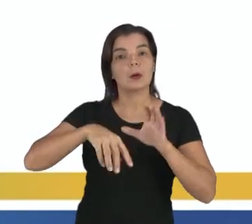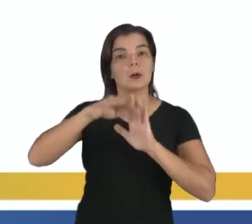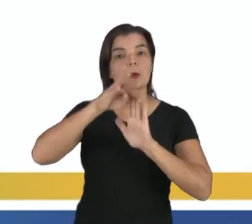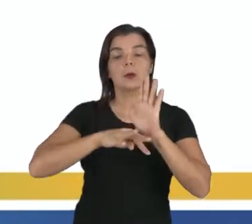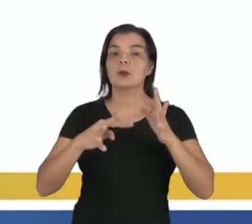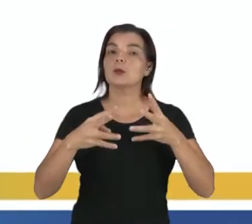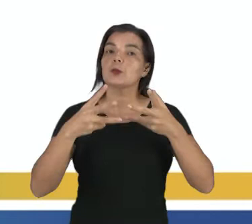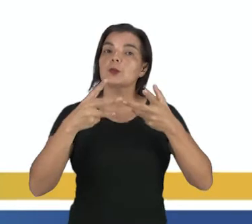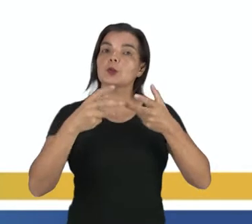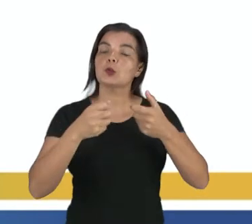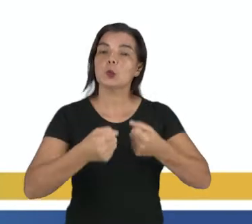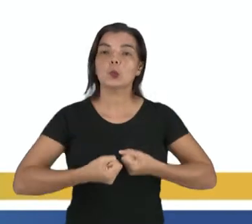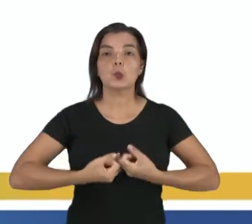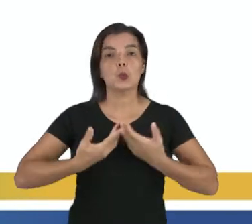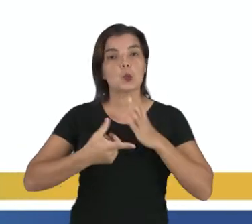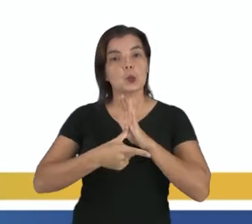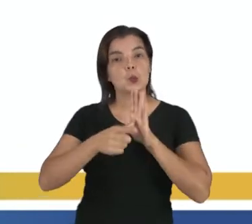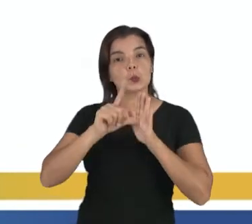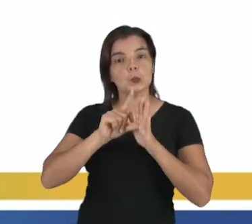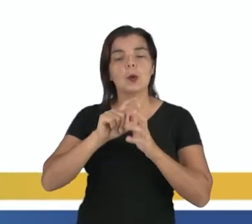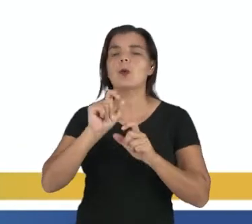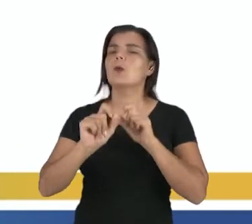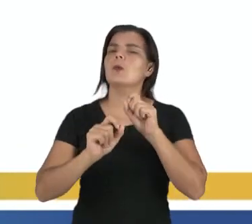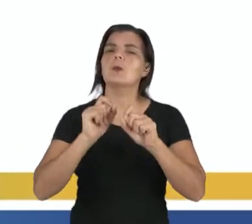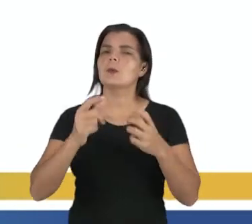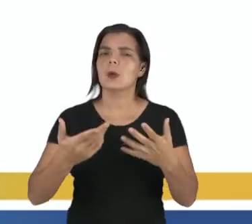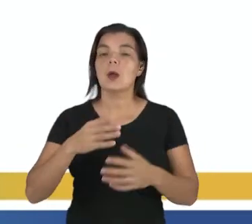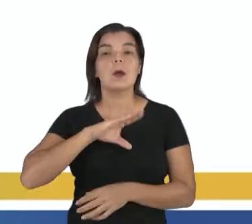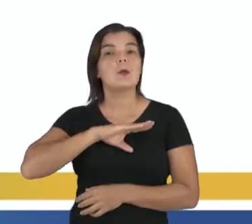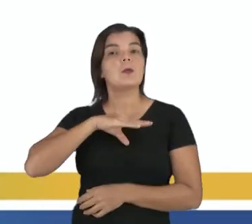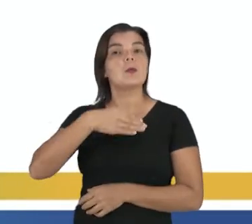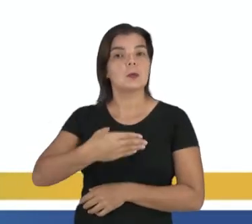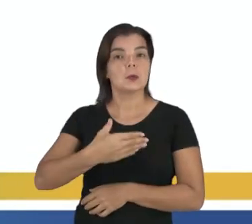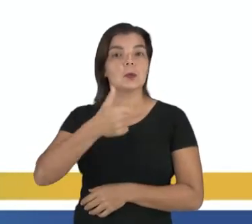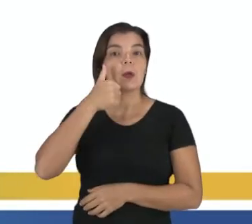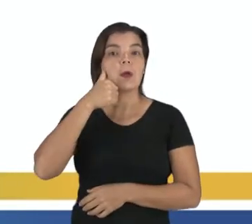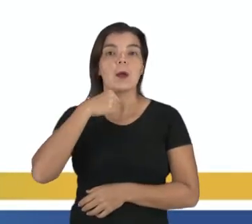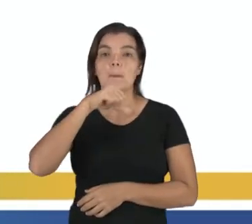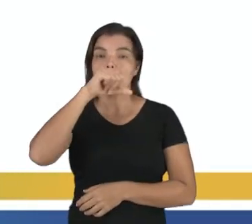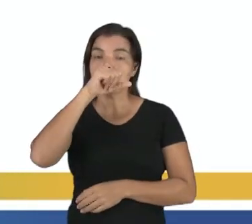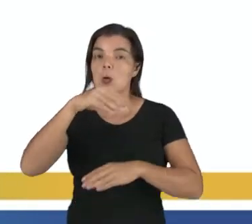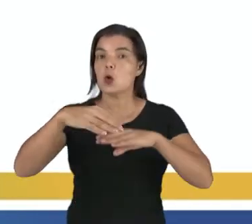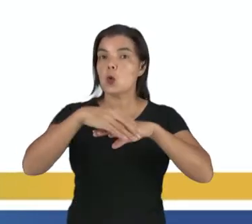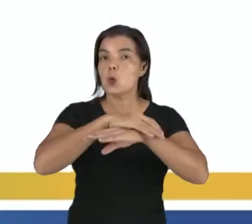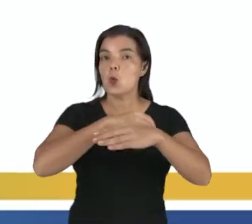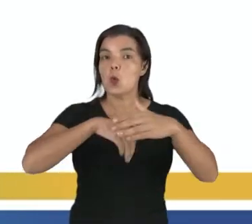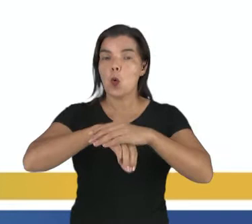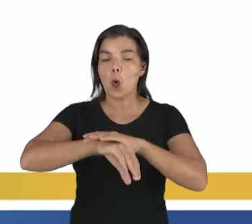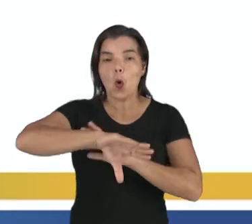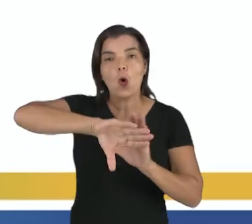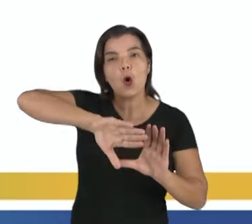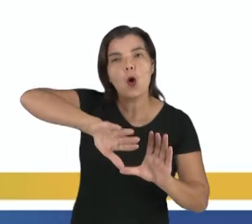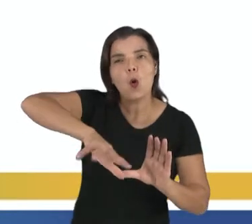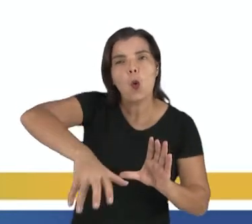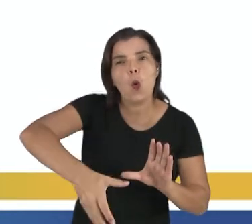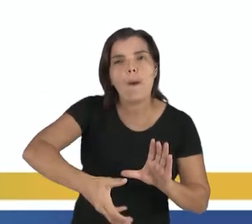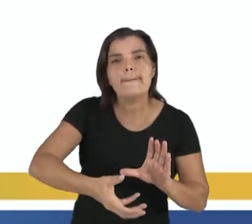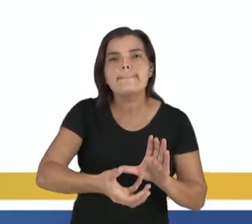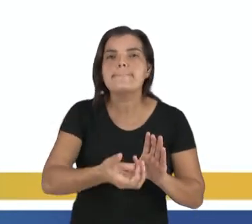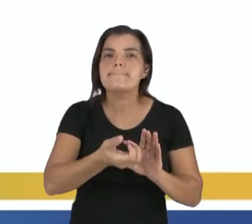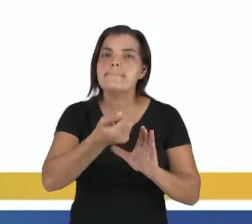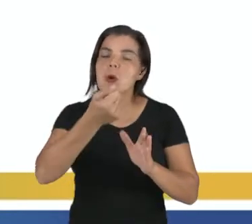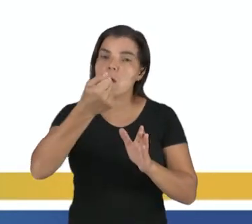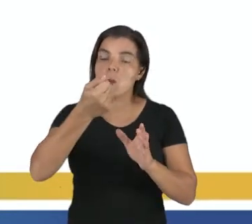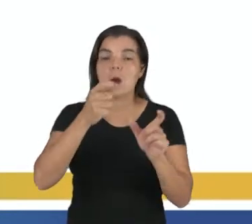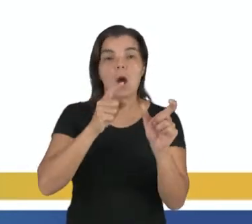texto toda uma expressão anterior. O que era coragem? Quando ela enfiava as mãos nuas, sem luvas,